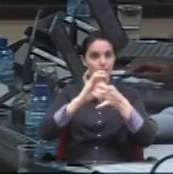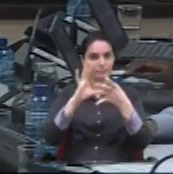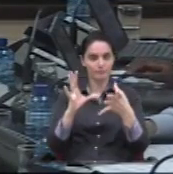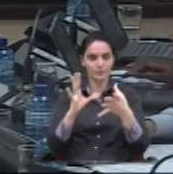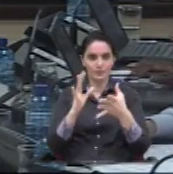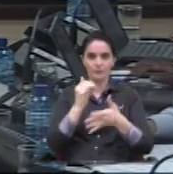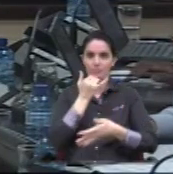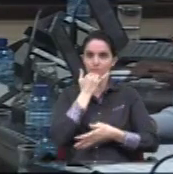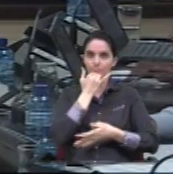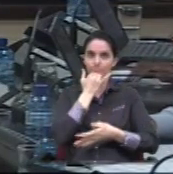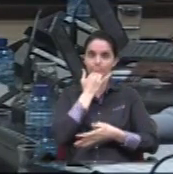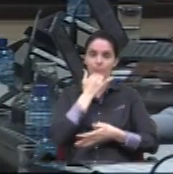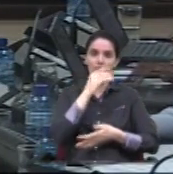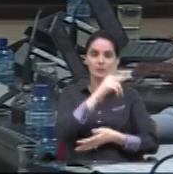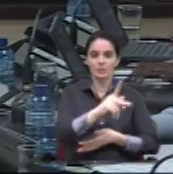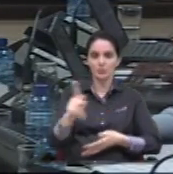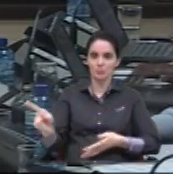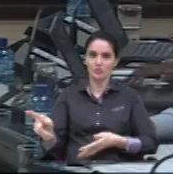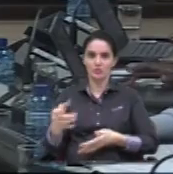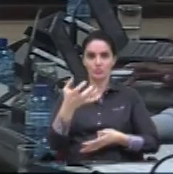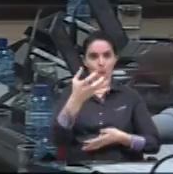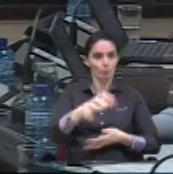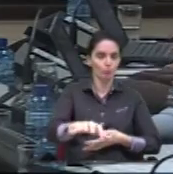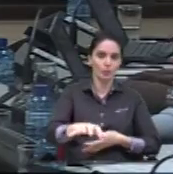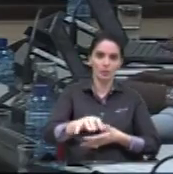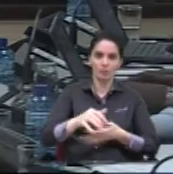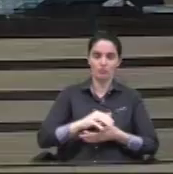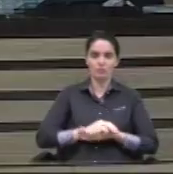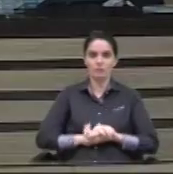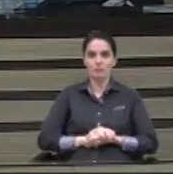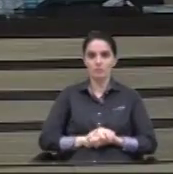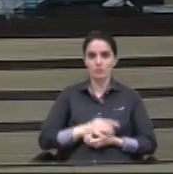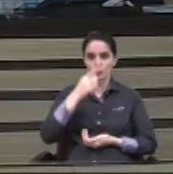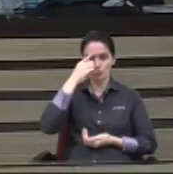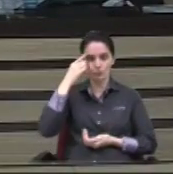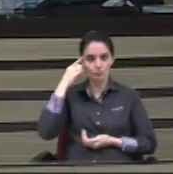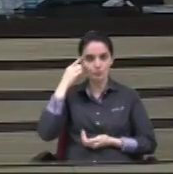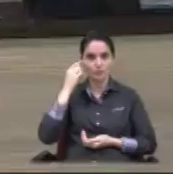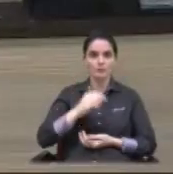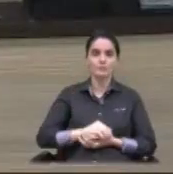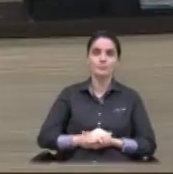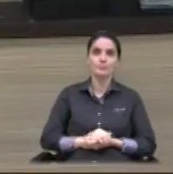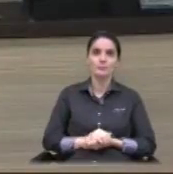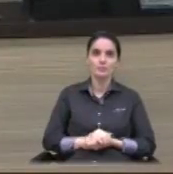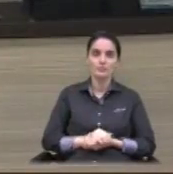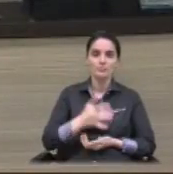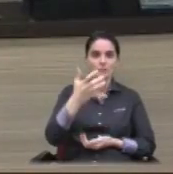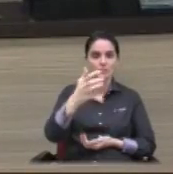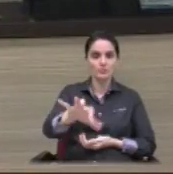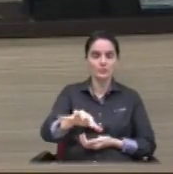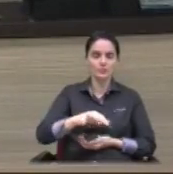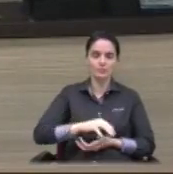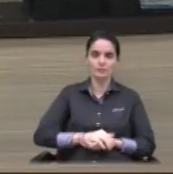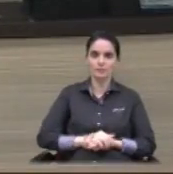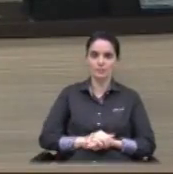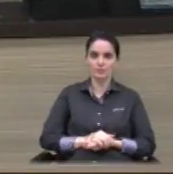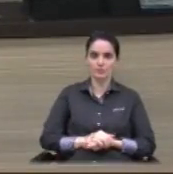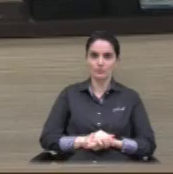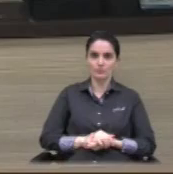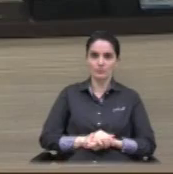Me desculpe, senhor presidente. Dispenso. Doutor Júlio. Dispenso.